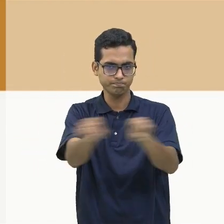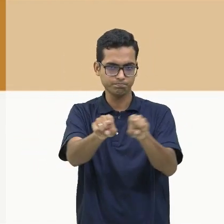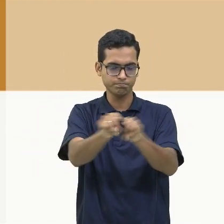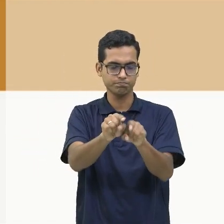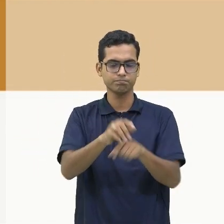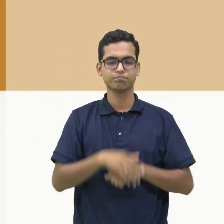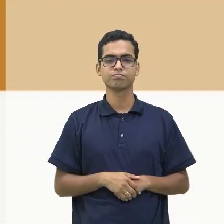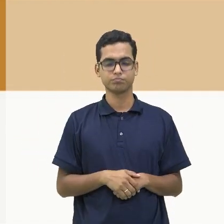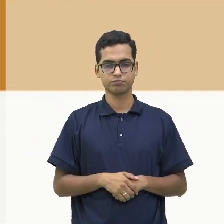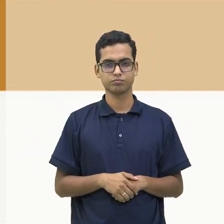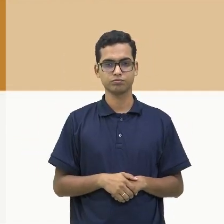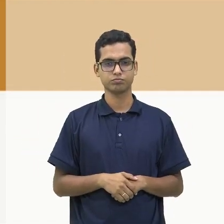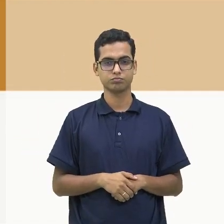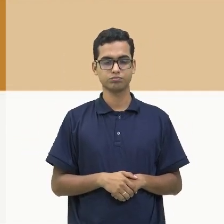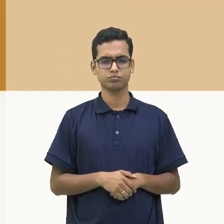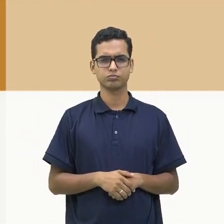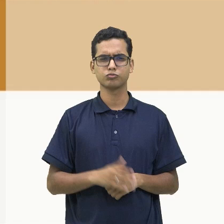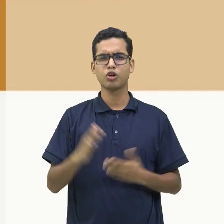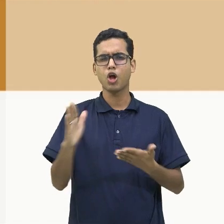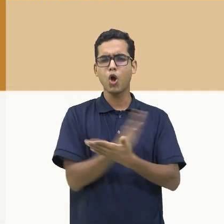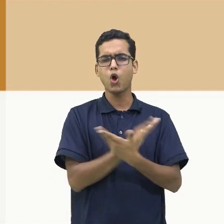algumas versões do mito,